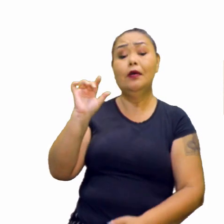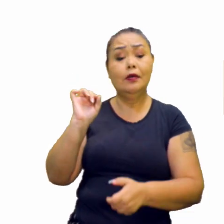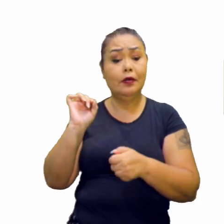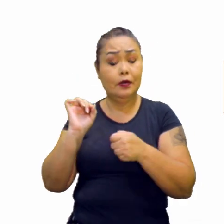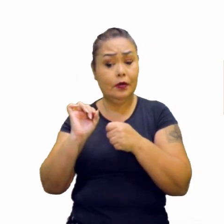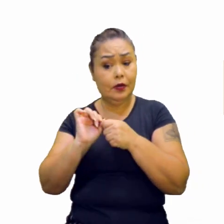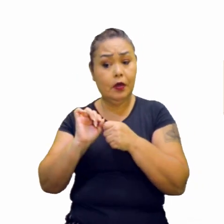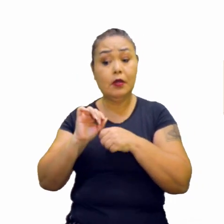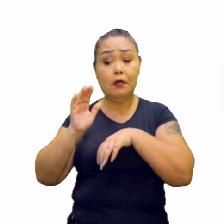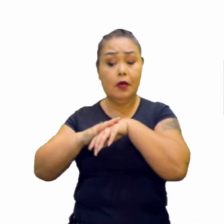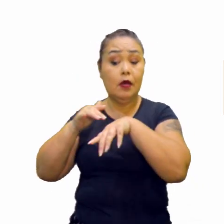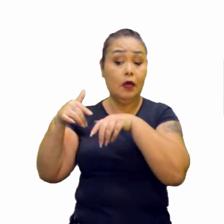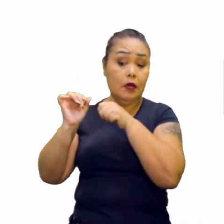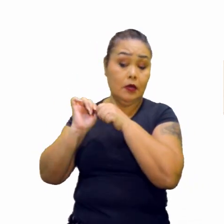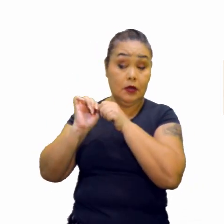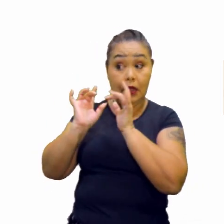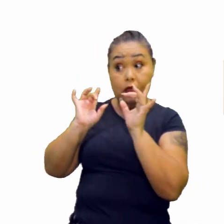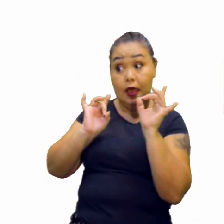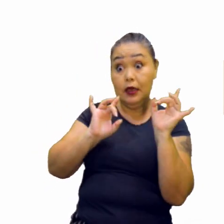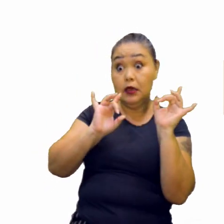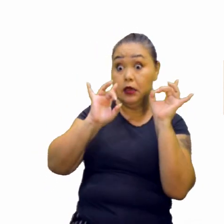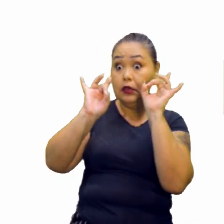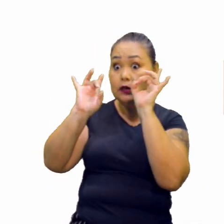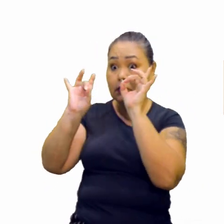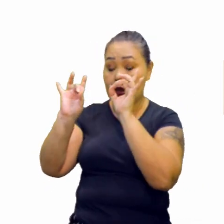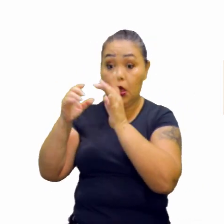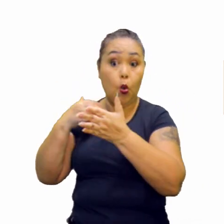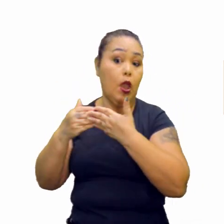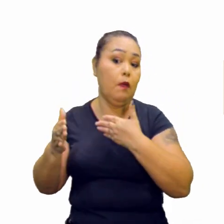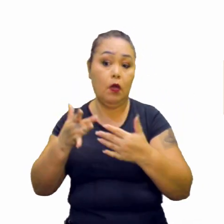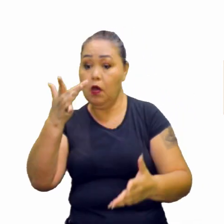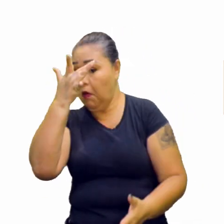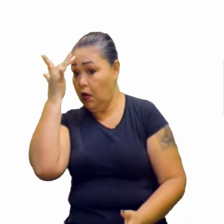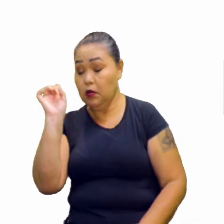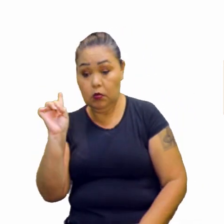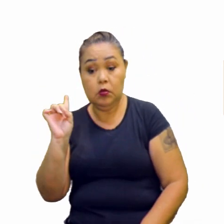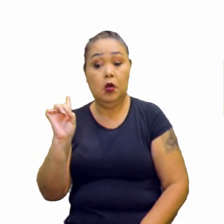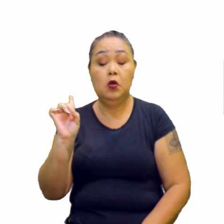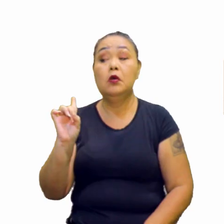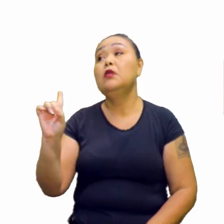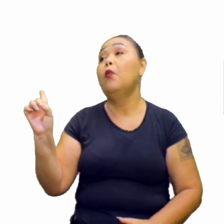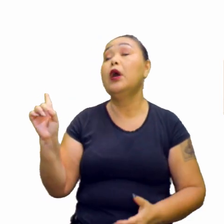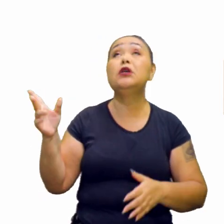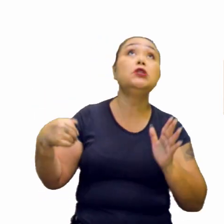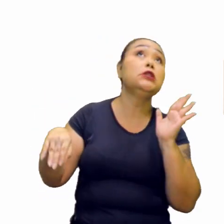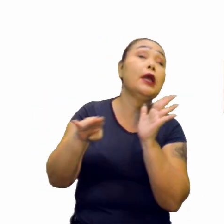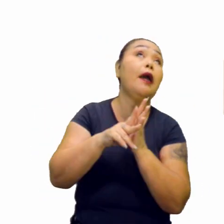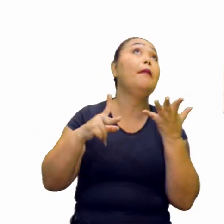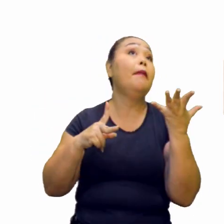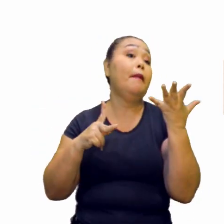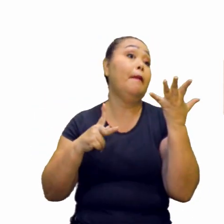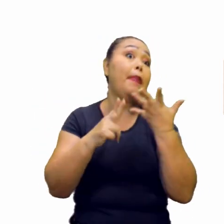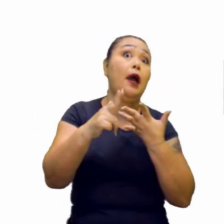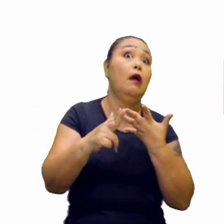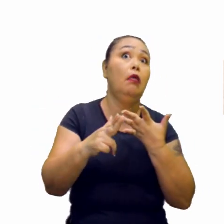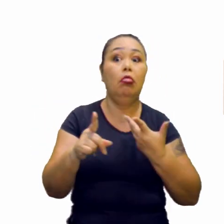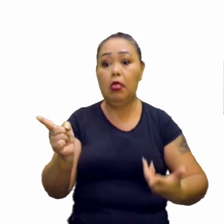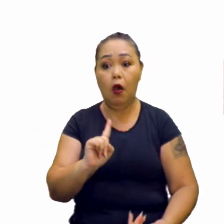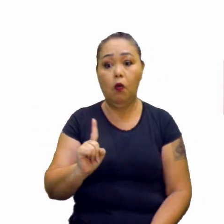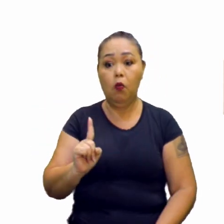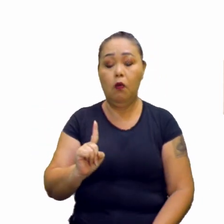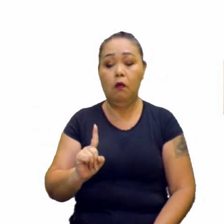obra especializada, porque não é chegar e podar porque você está causando, né,